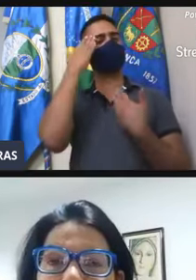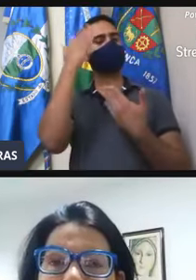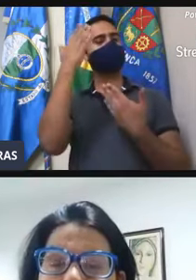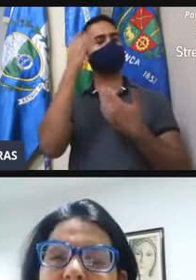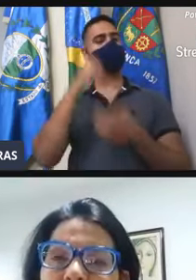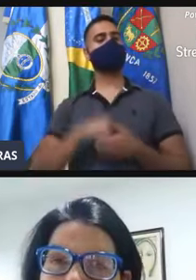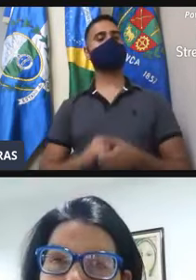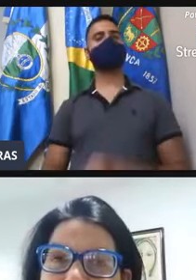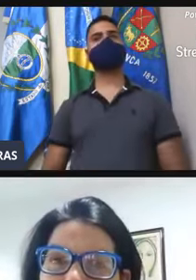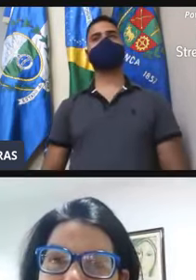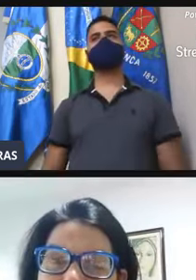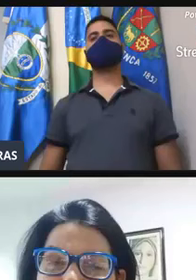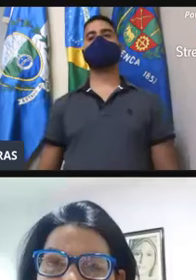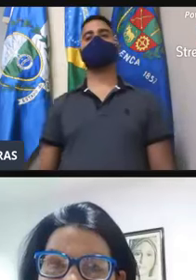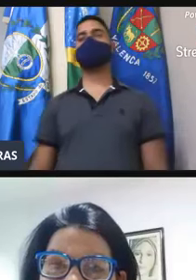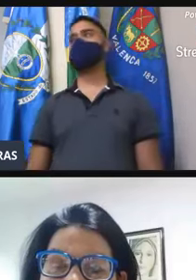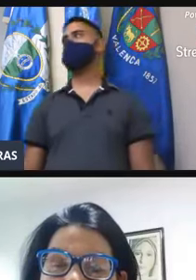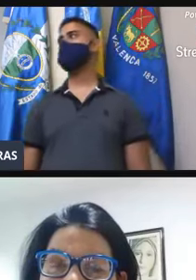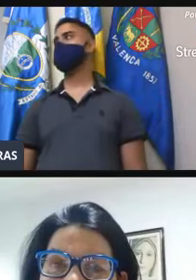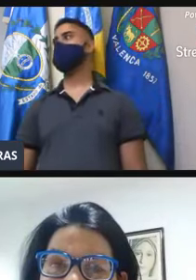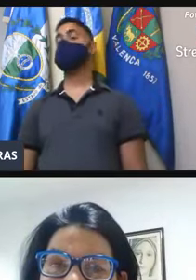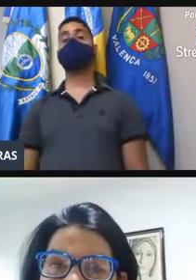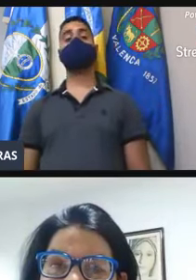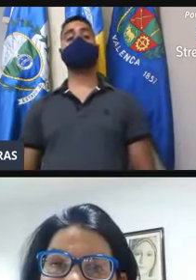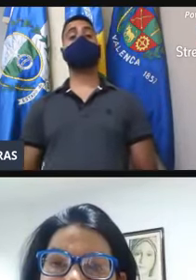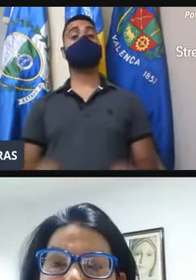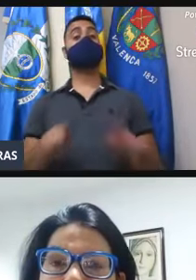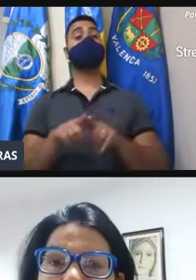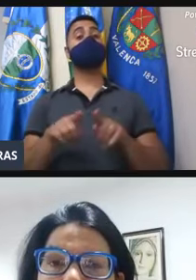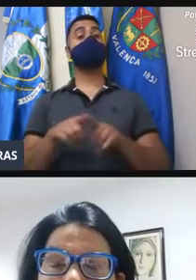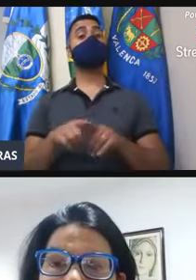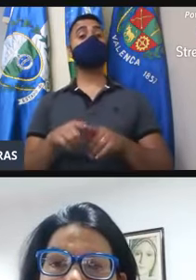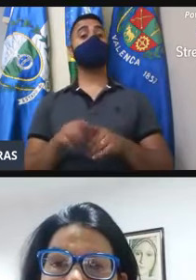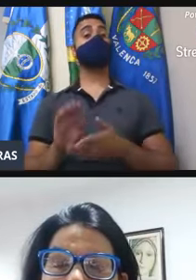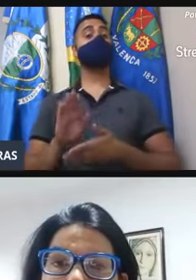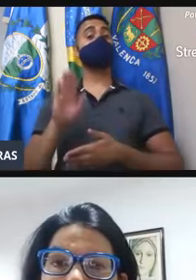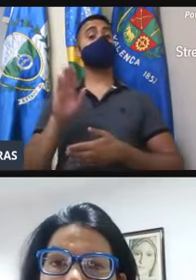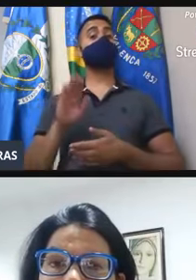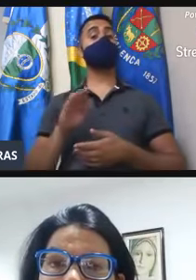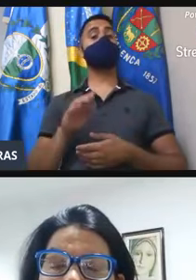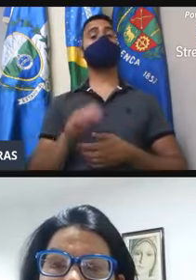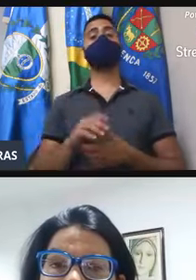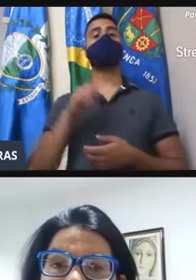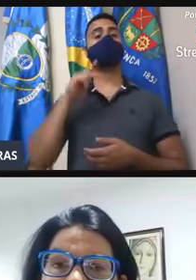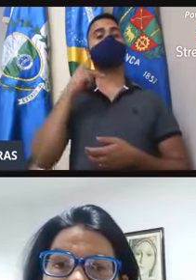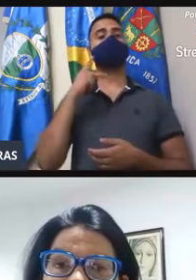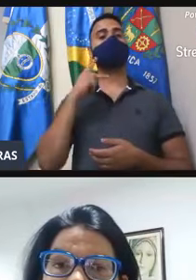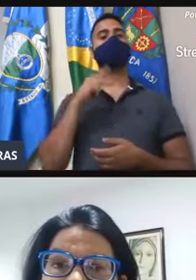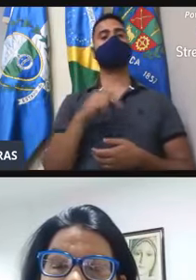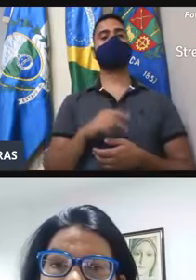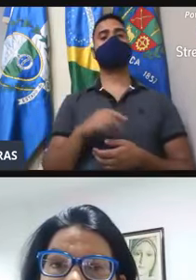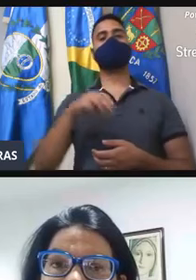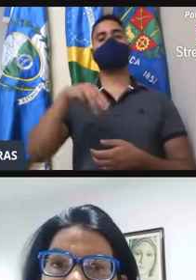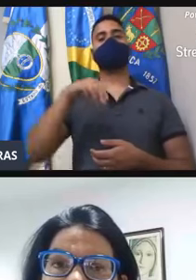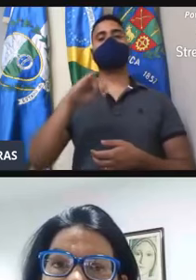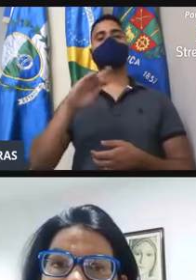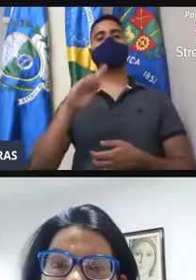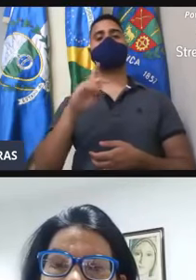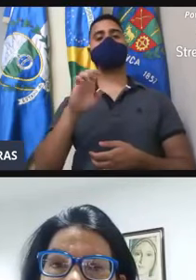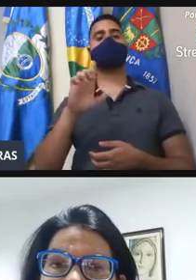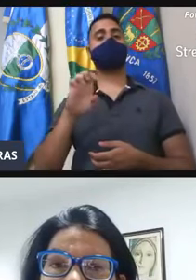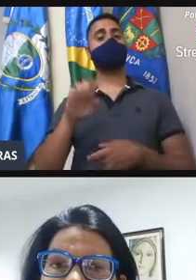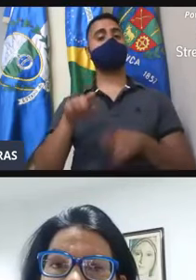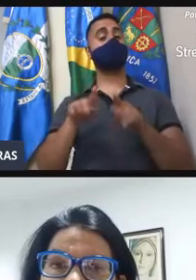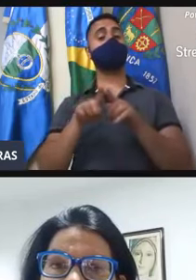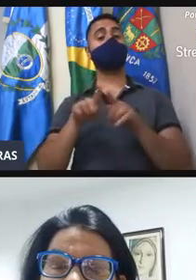presidente. Obrigada, Mário. Quero que faça constar em ata a presença da vereadora Michele Cabral e o